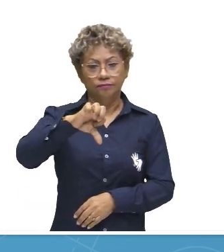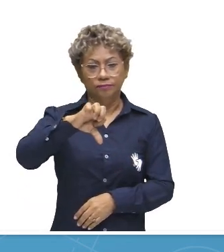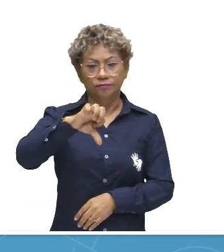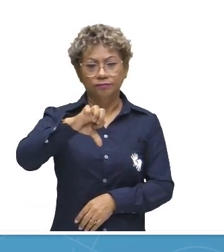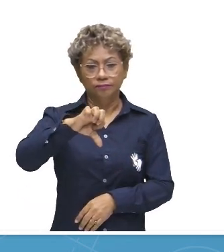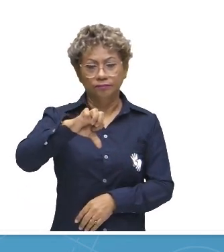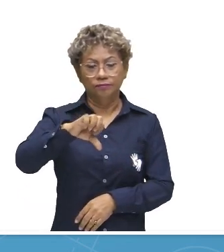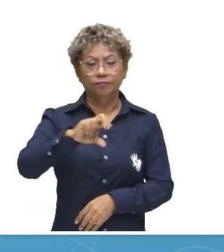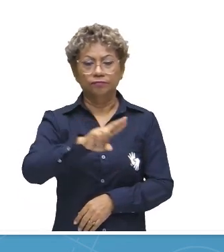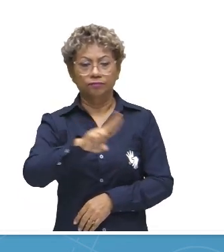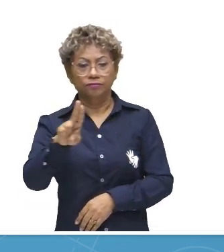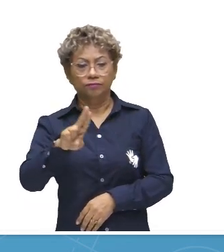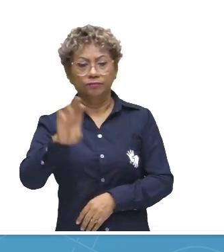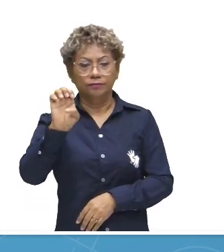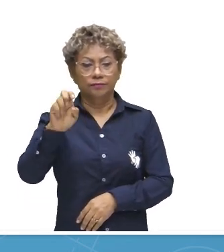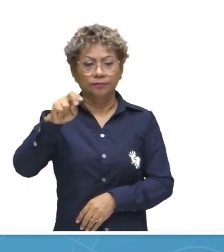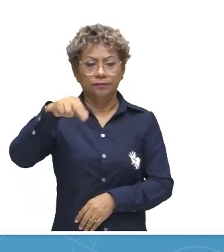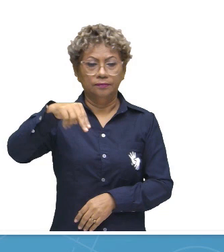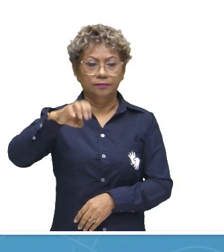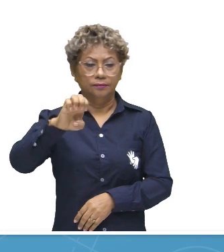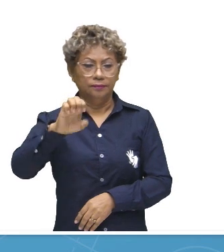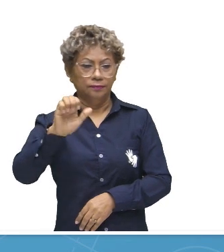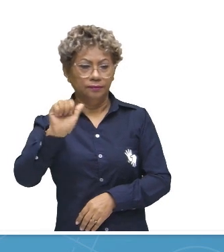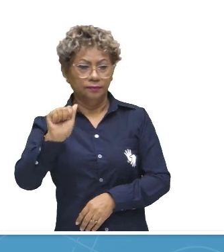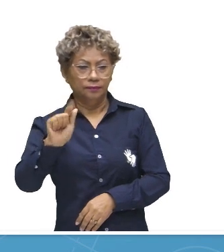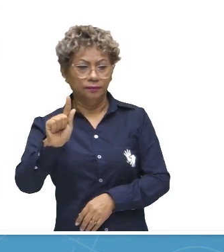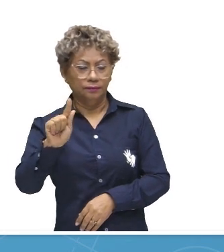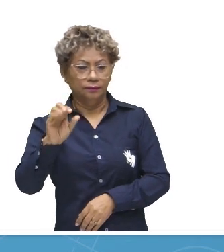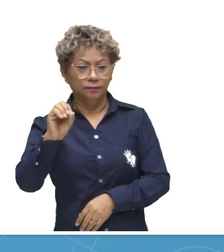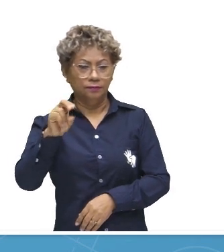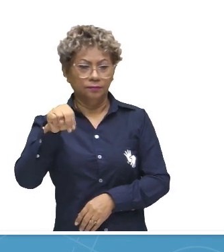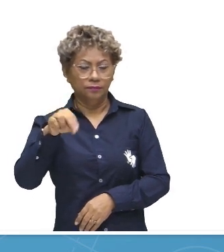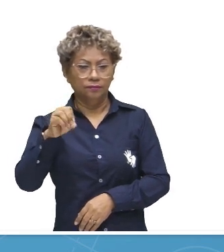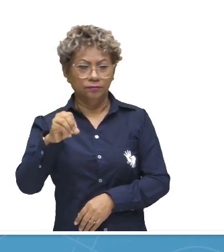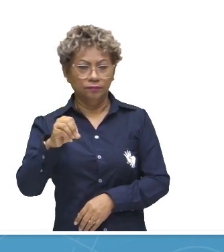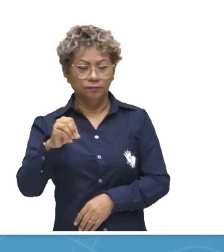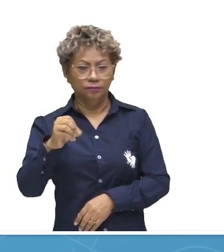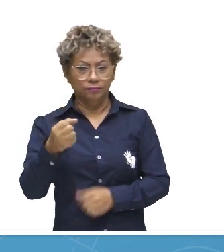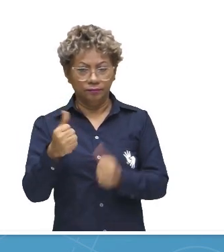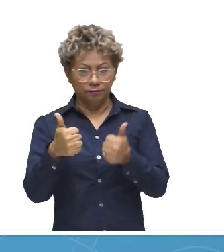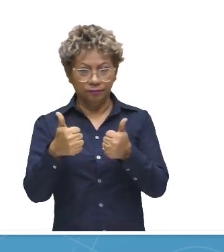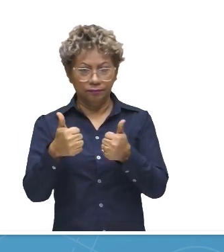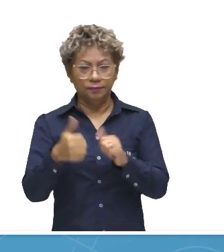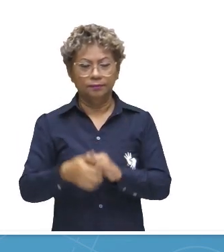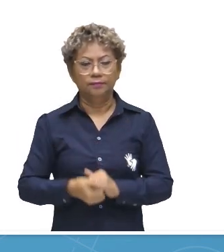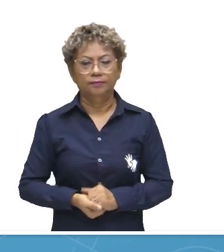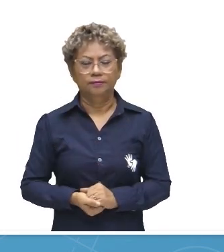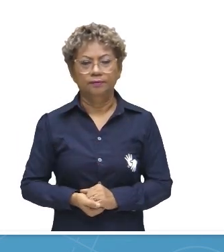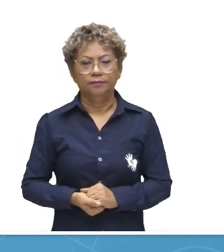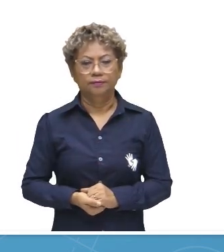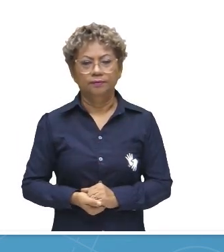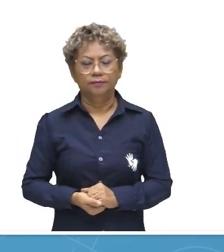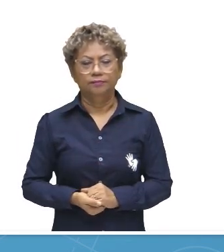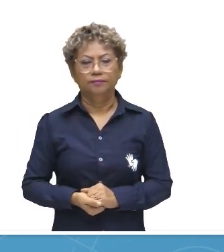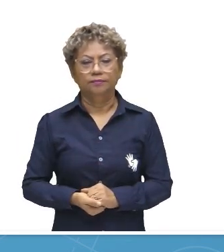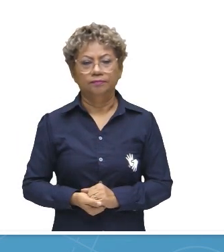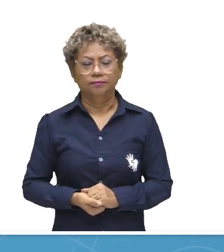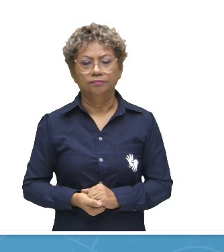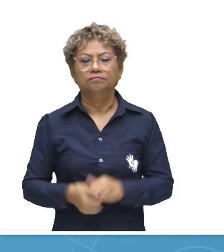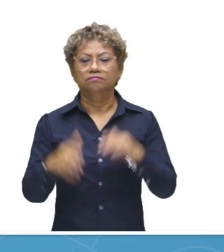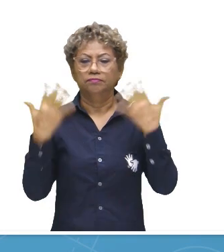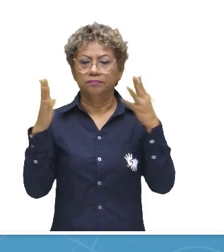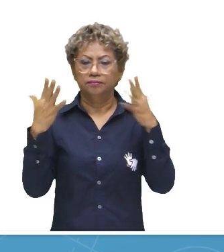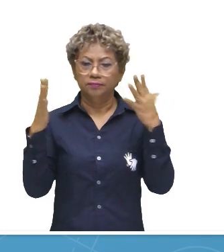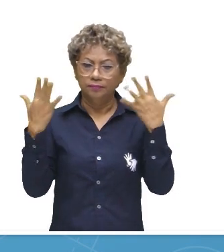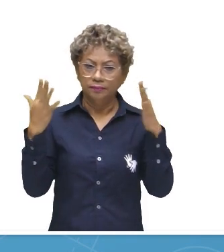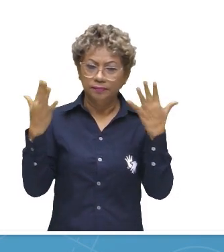9 lados, é chamado de eneágono. Beleza, pessoal? Então, muita gente aí também respondeu